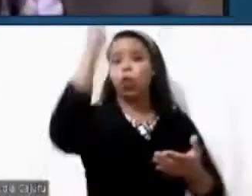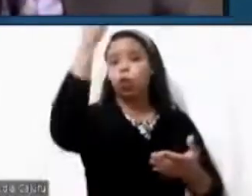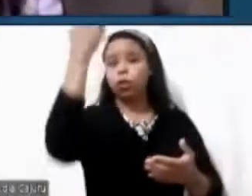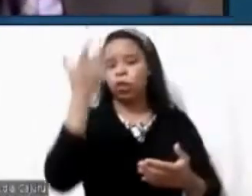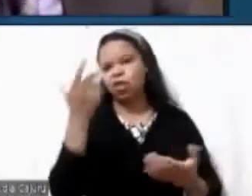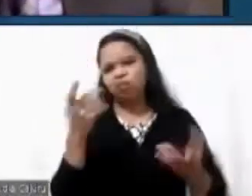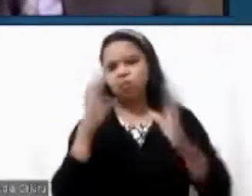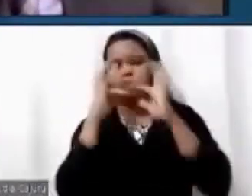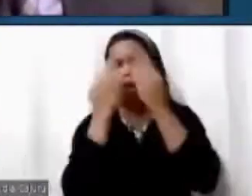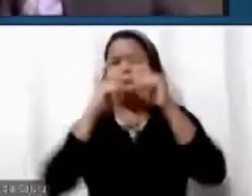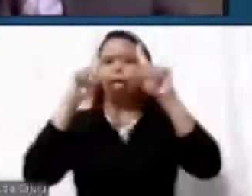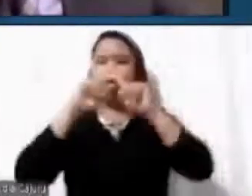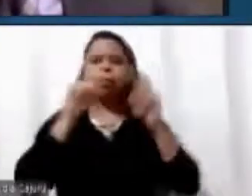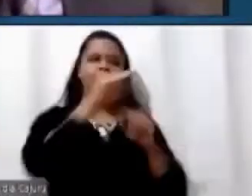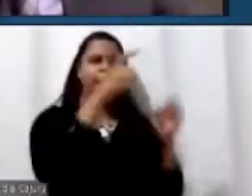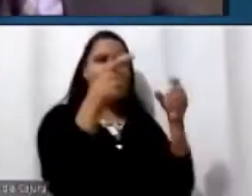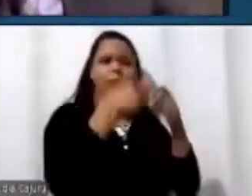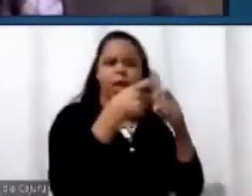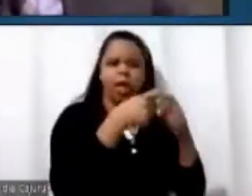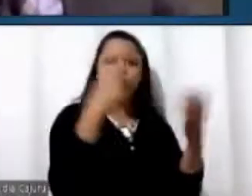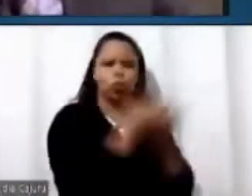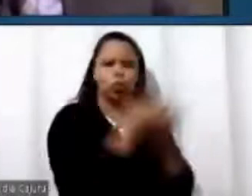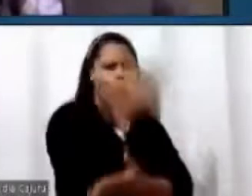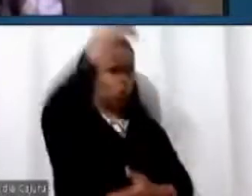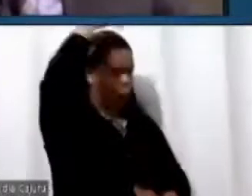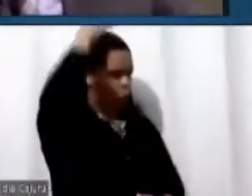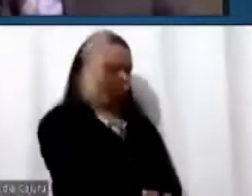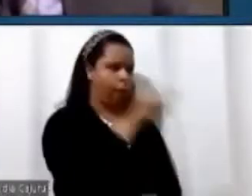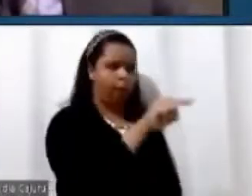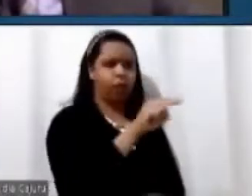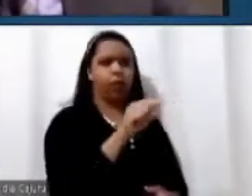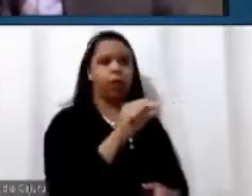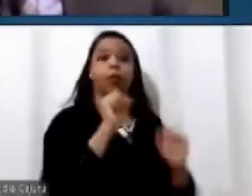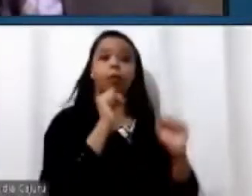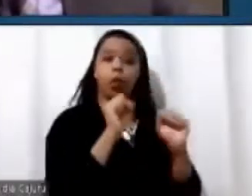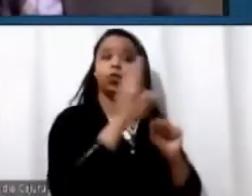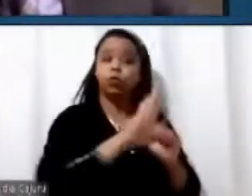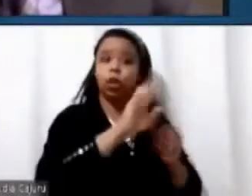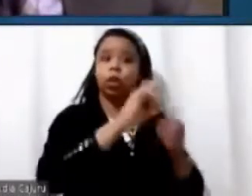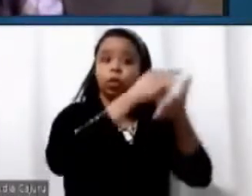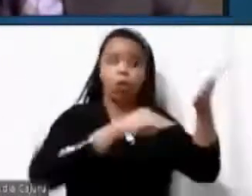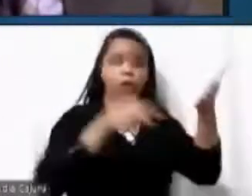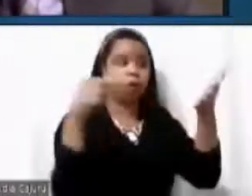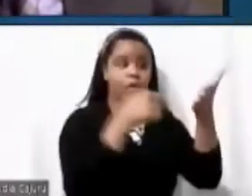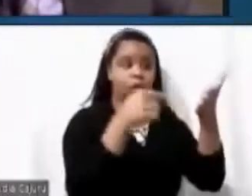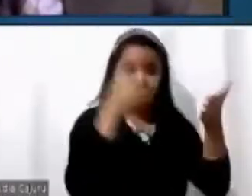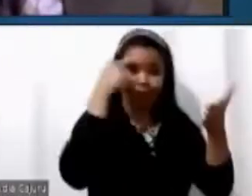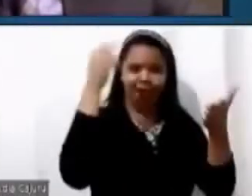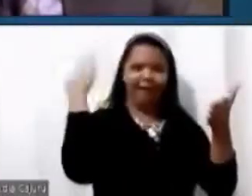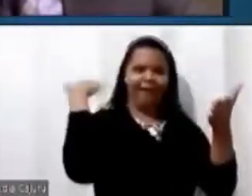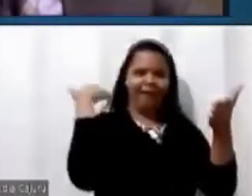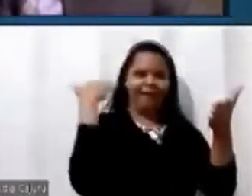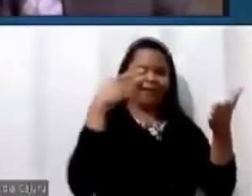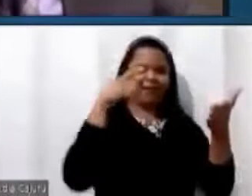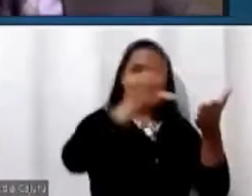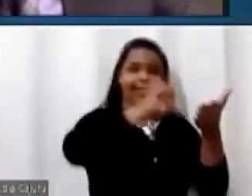atuação. Veja, tudo isso nós estamos pensando aqui no contexto da Covid-19, porque, por enquanto, ainda nós